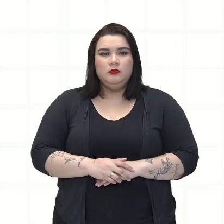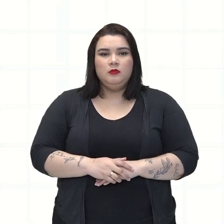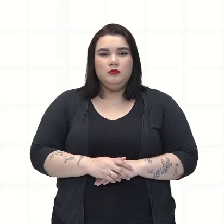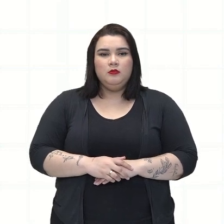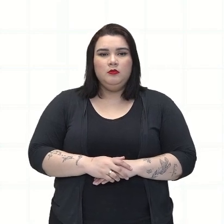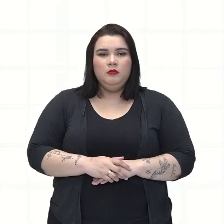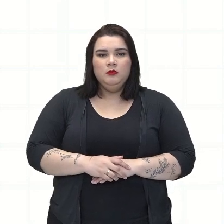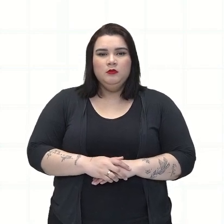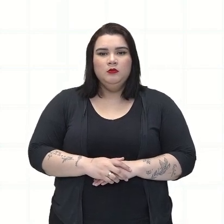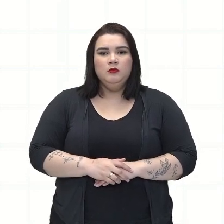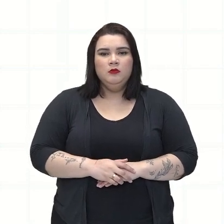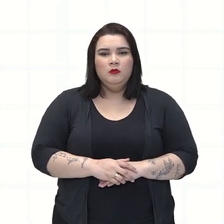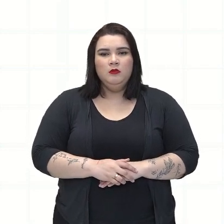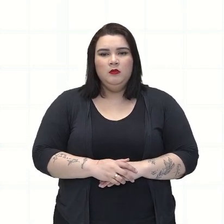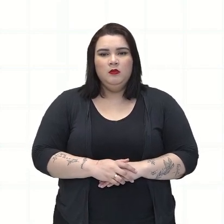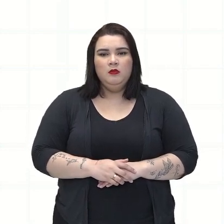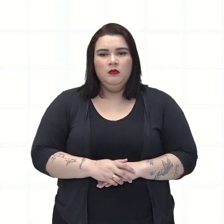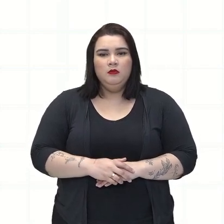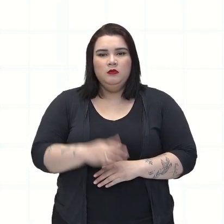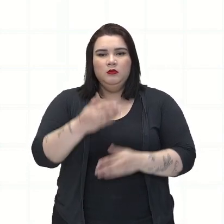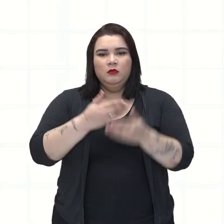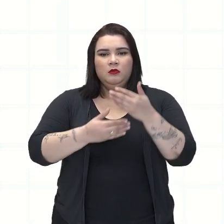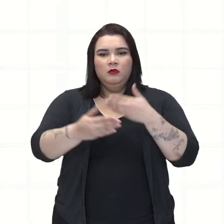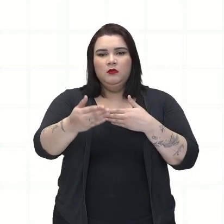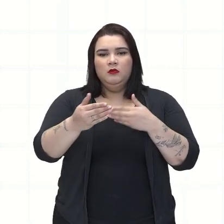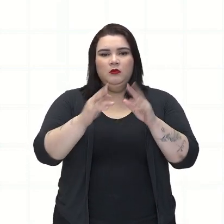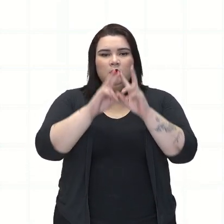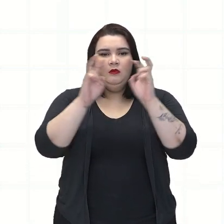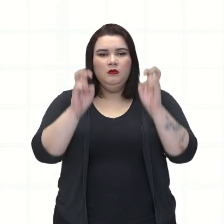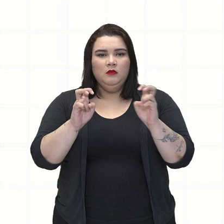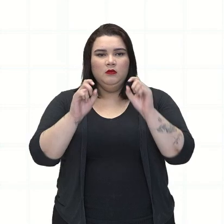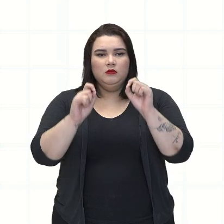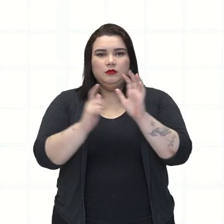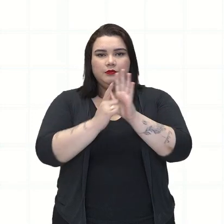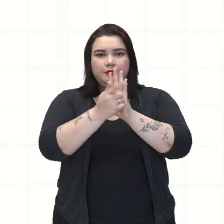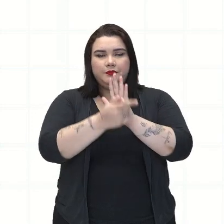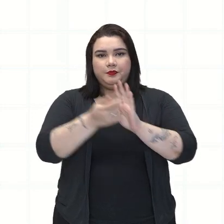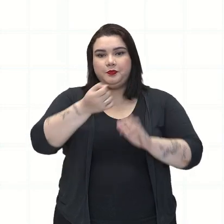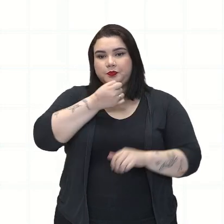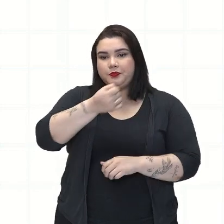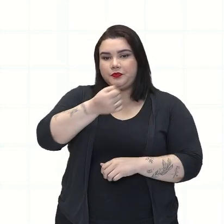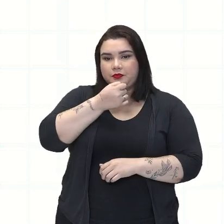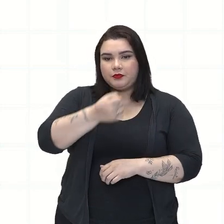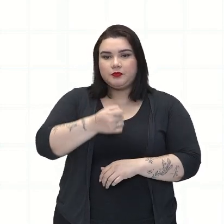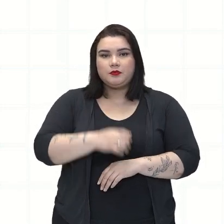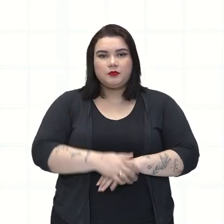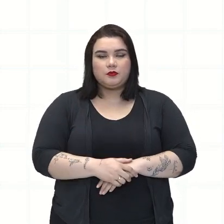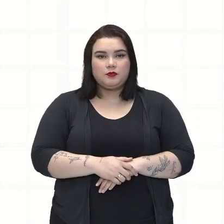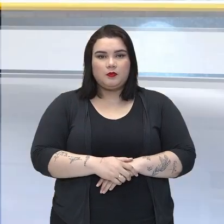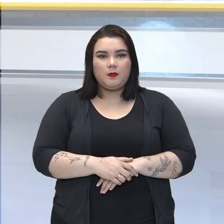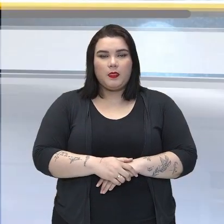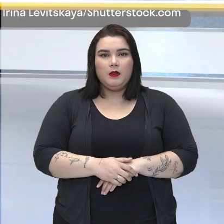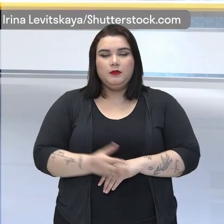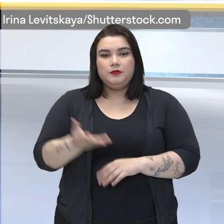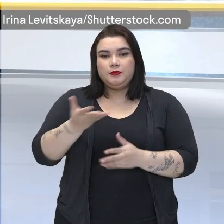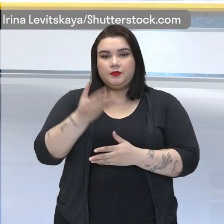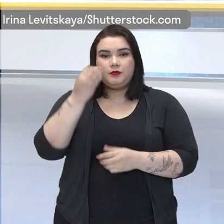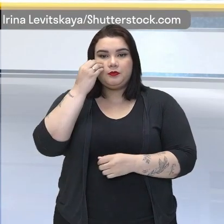Continuando um pouquinho mais sobre os gêneros jornalísticos, vamos ver,